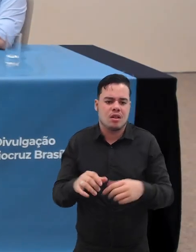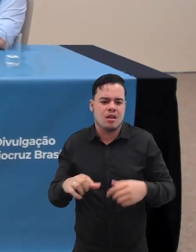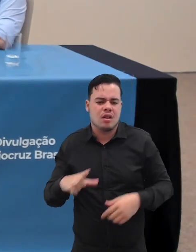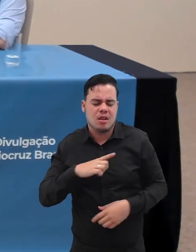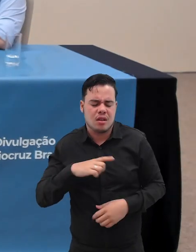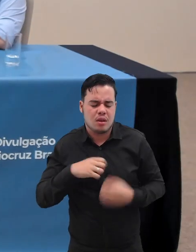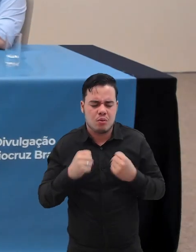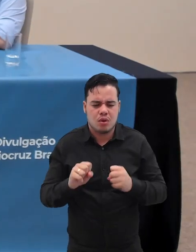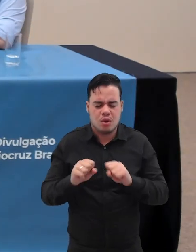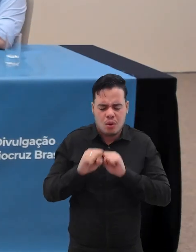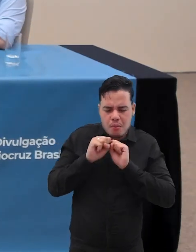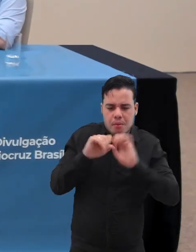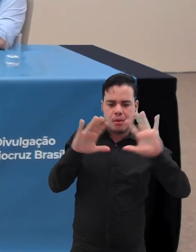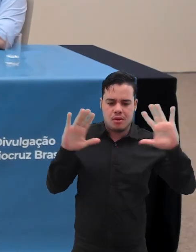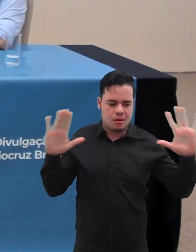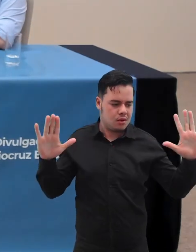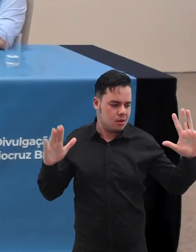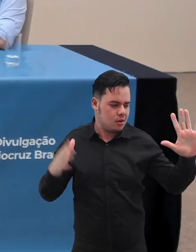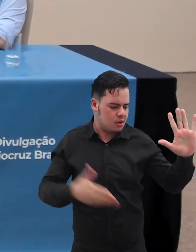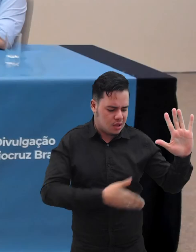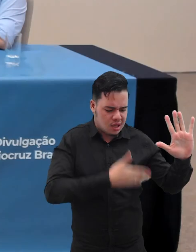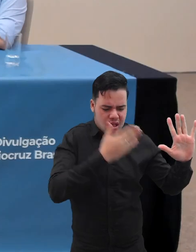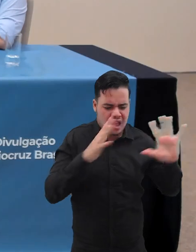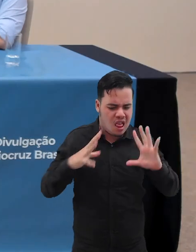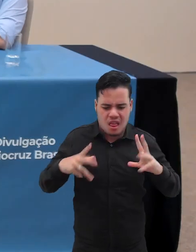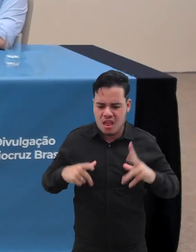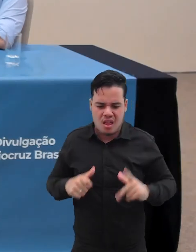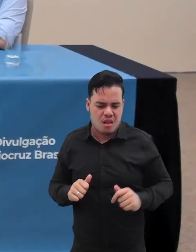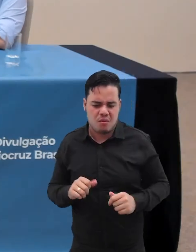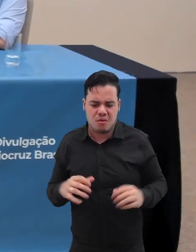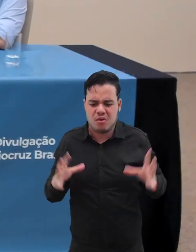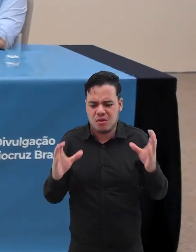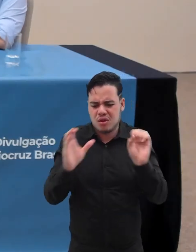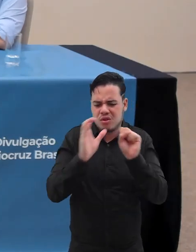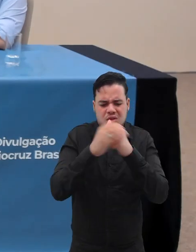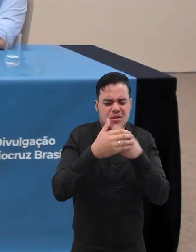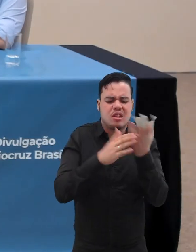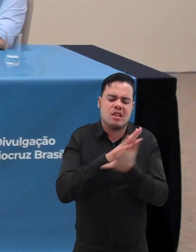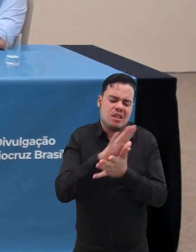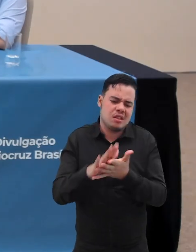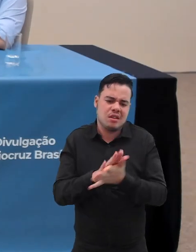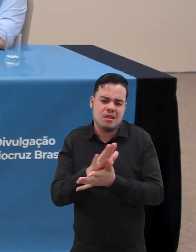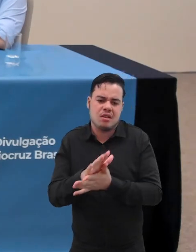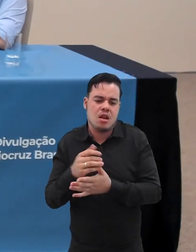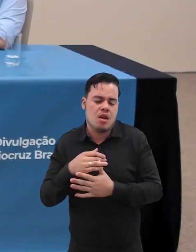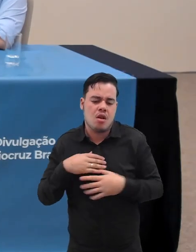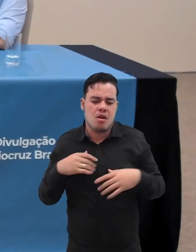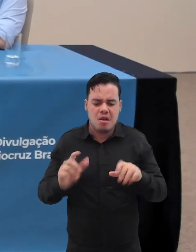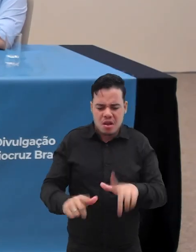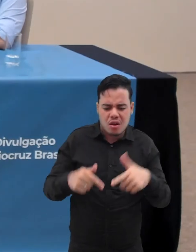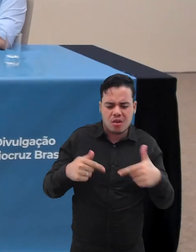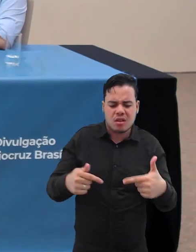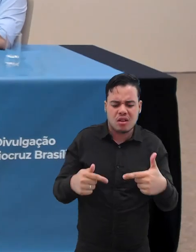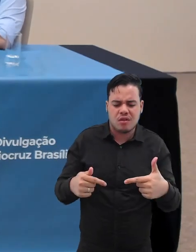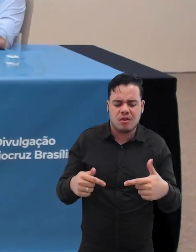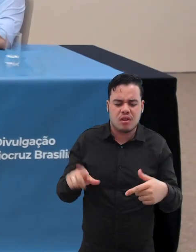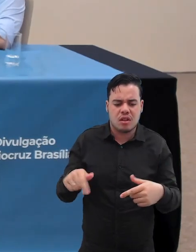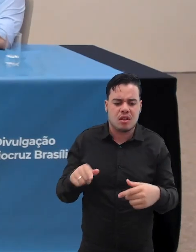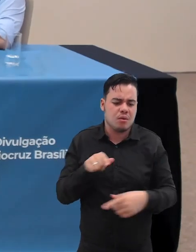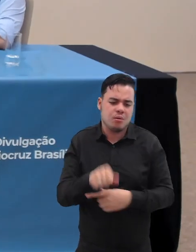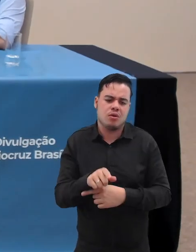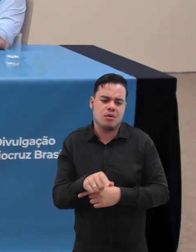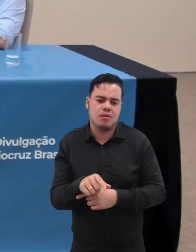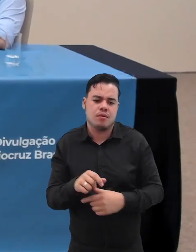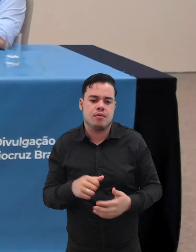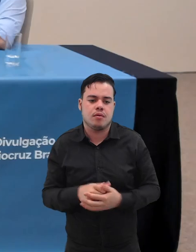de democratização, de acesso e do fomento. E então, eu defendo essa linha. Acho que a gente tem